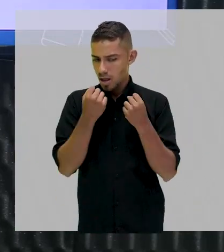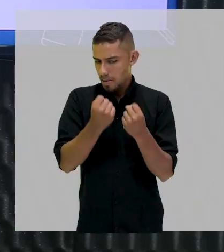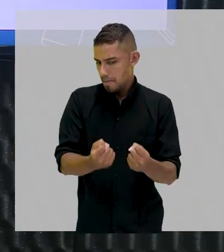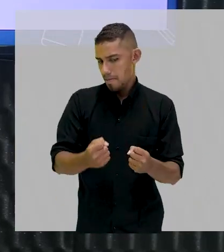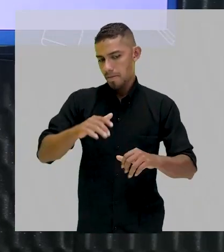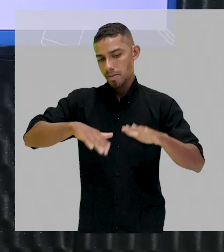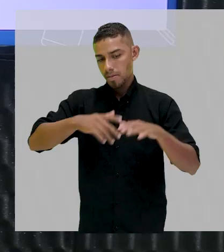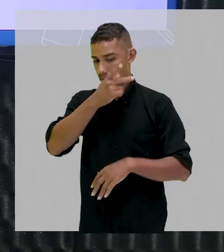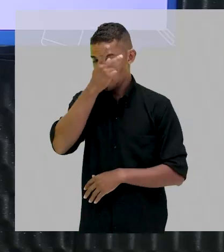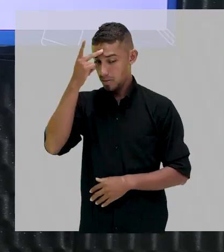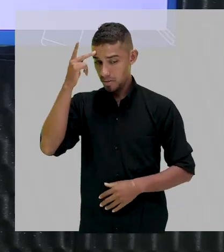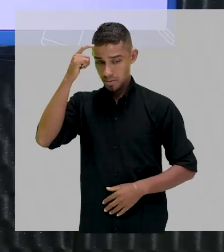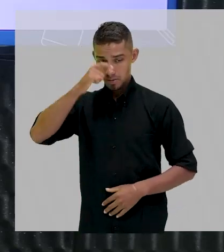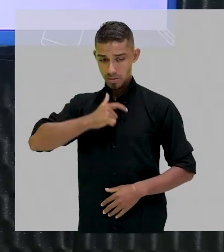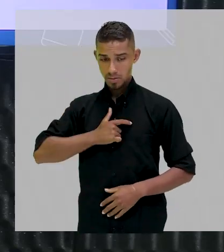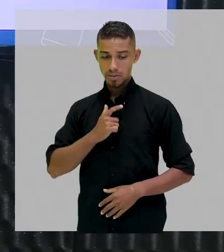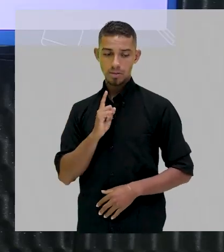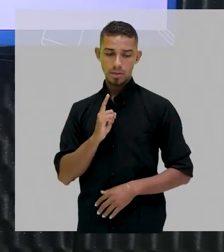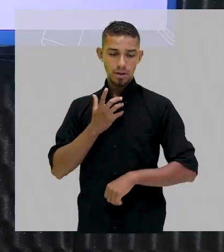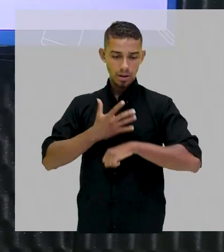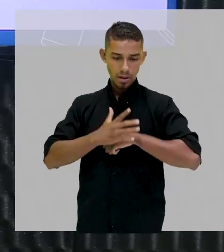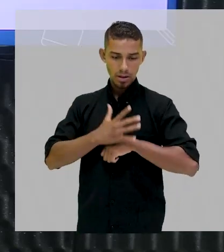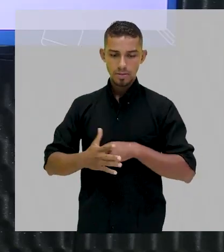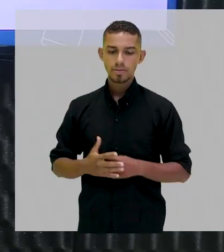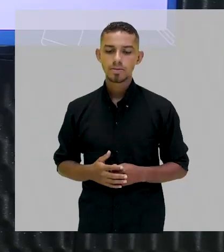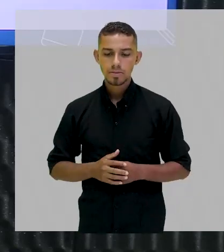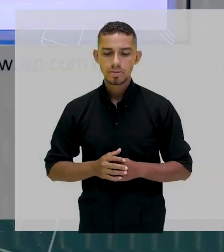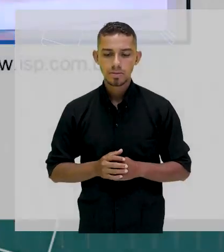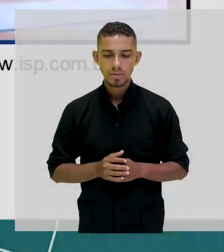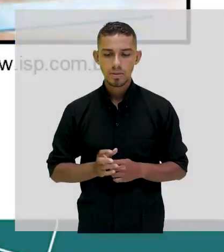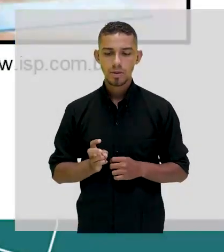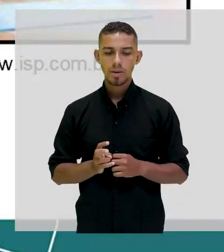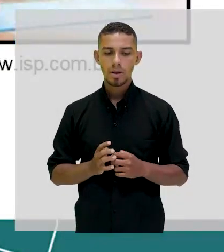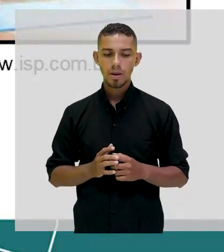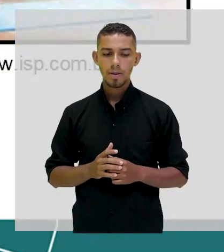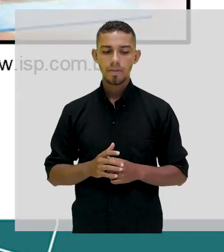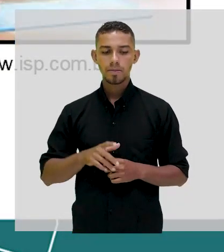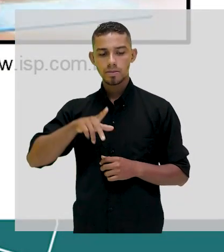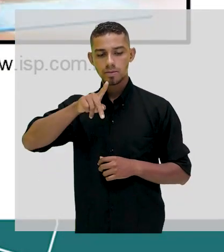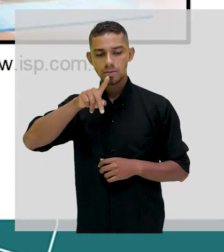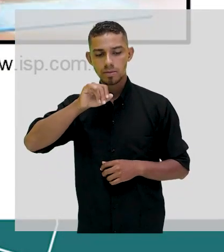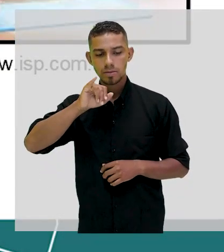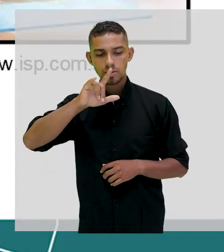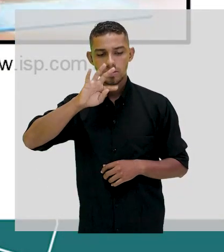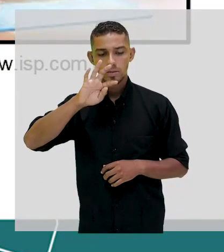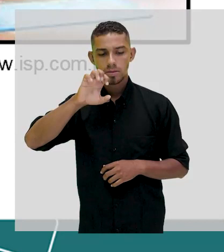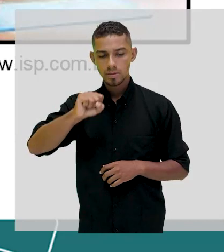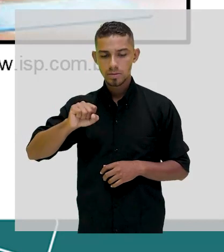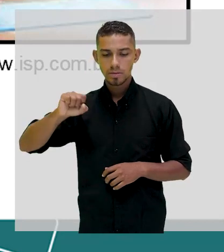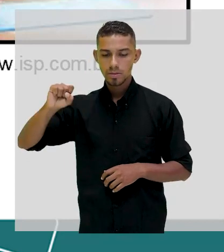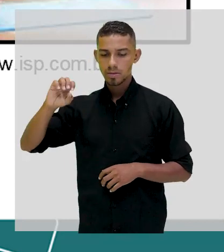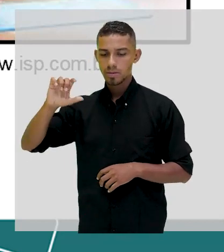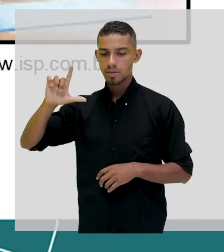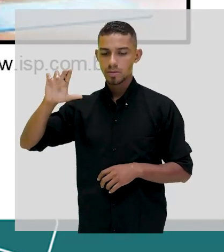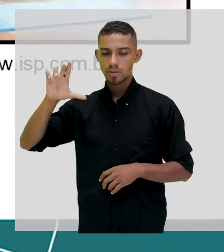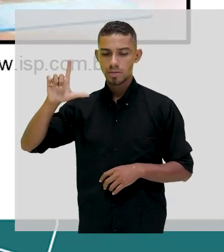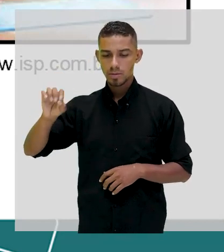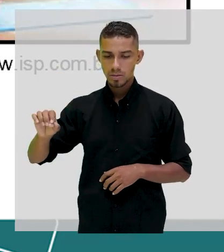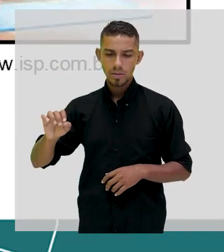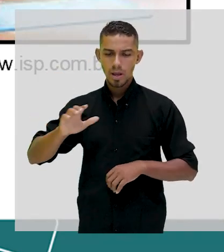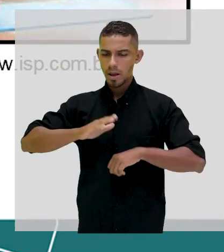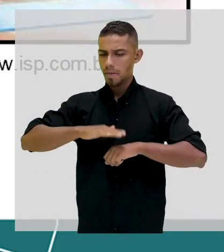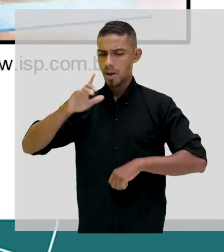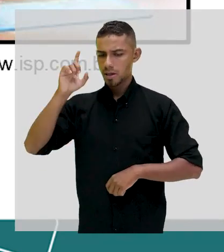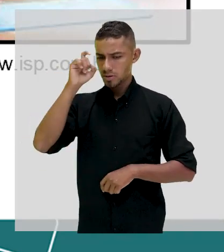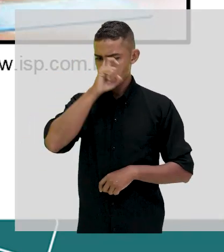com o nível de condicionamento de quem está praticando. Aí o Pilates solo, né? Considerado mais difícil,